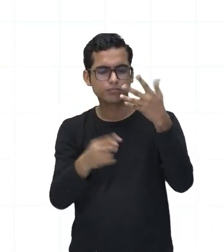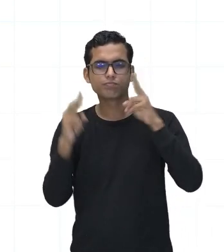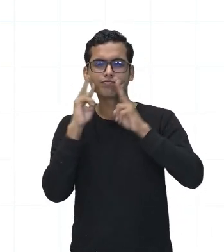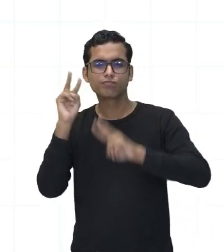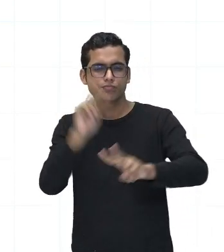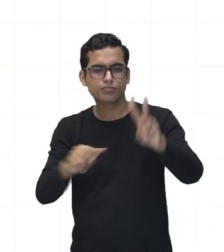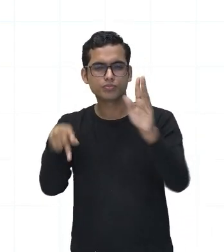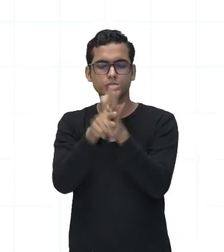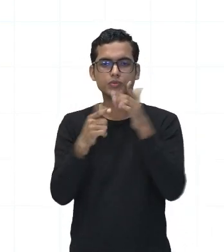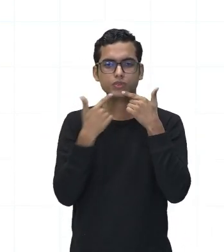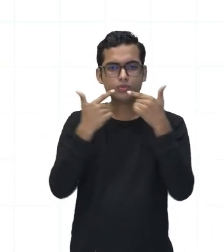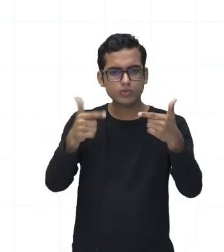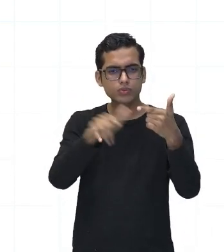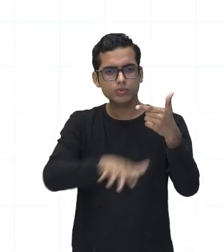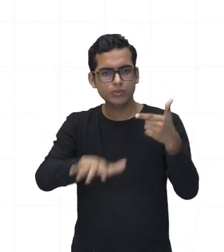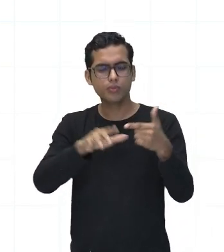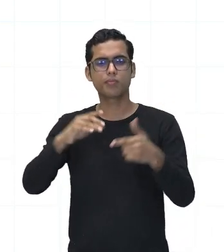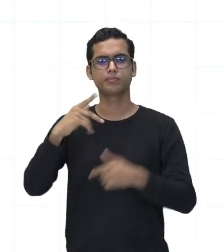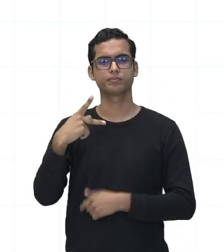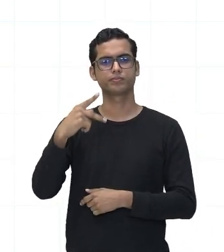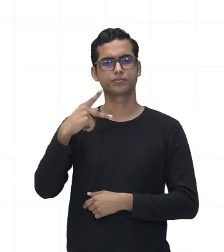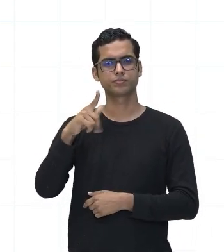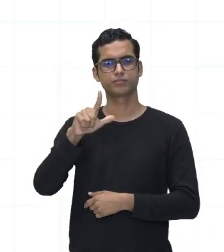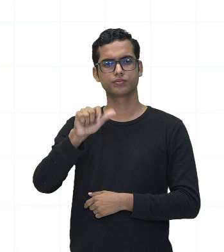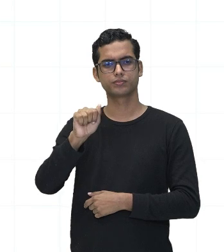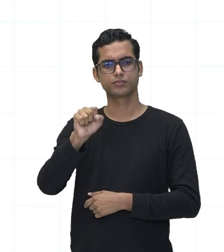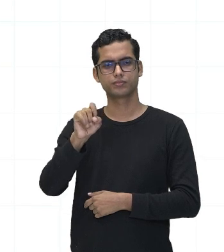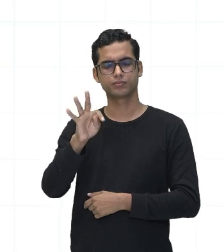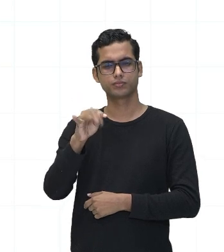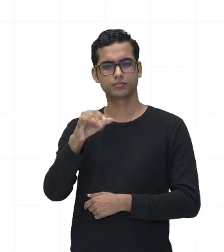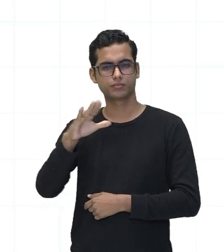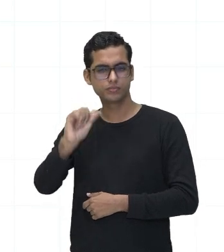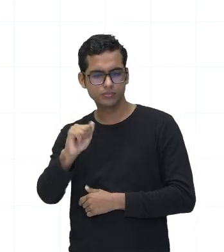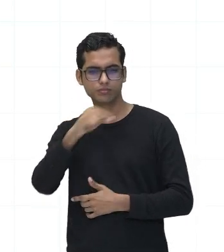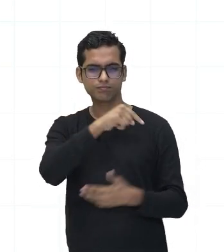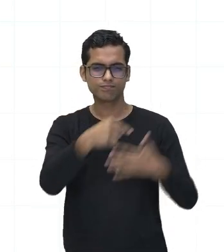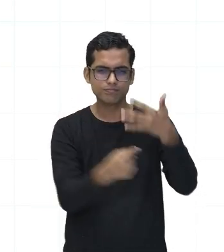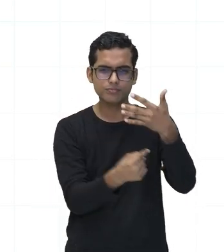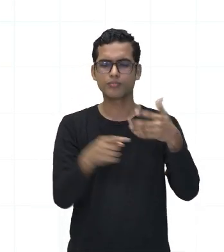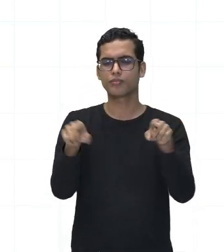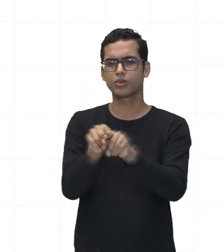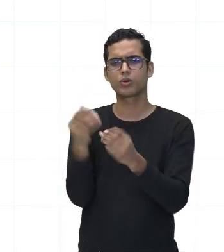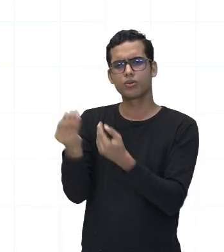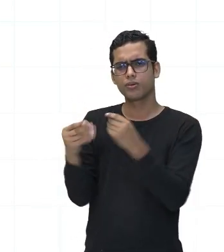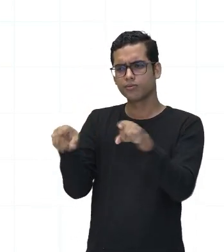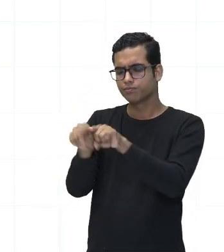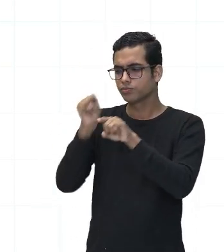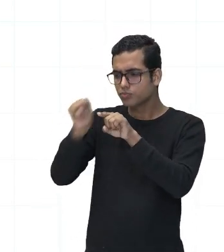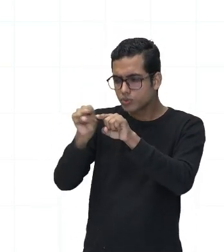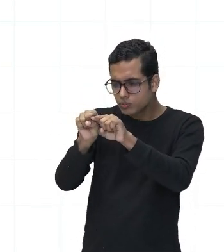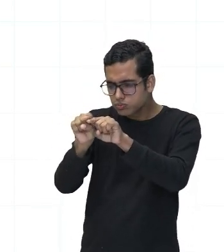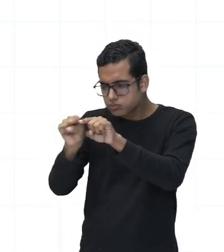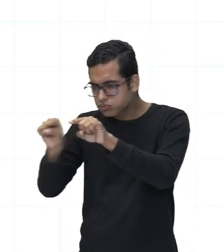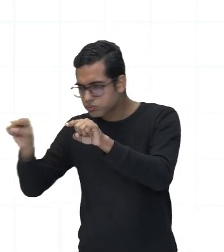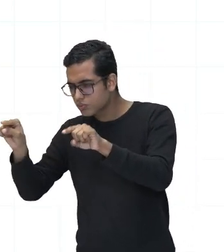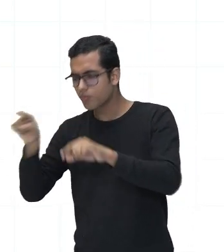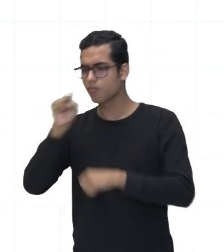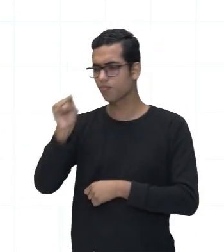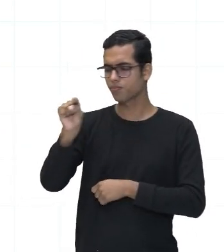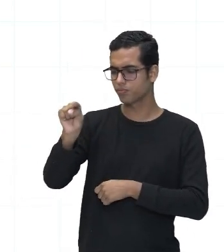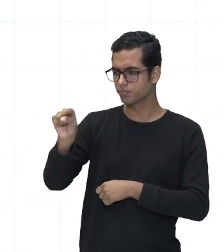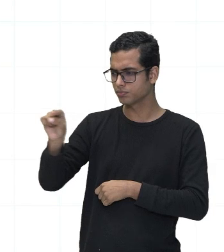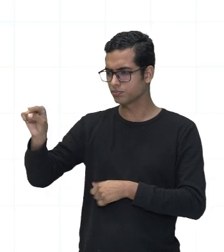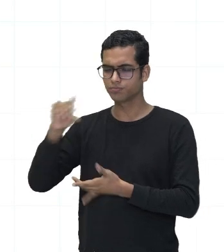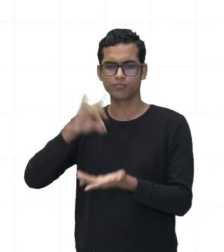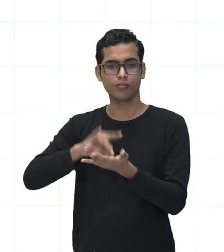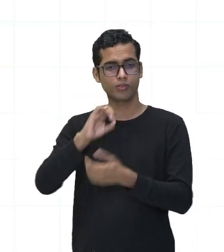linguagem plástica. Ela é obtida através de infinitos pontos, também é obtida através do rastro de um ponto. Então, como eu